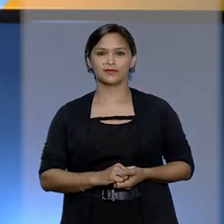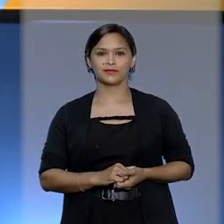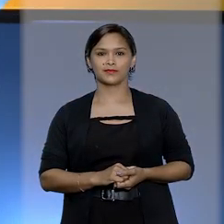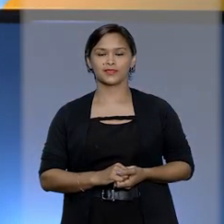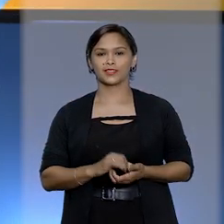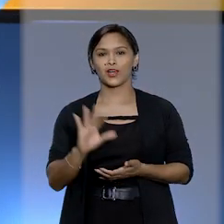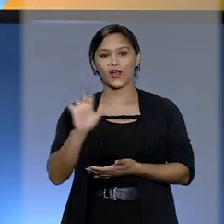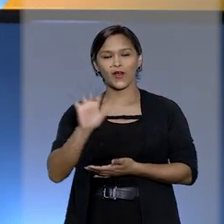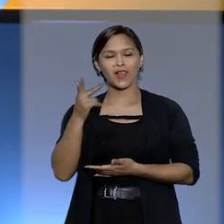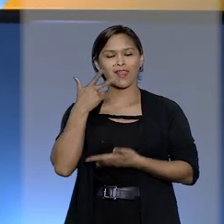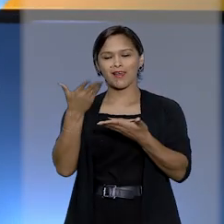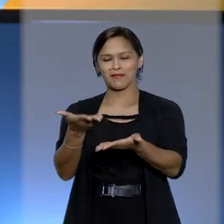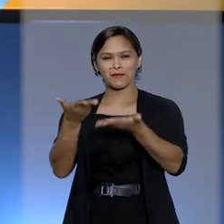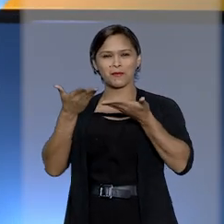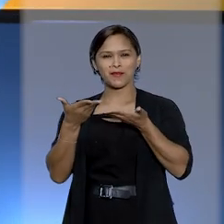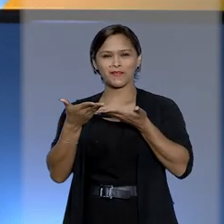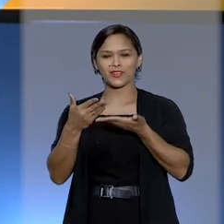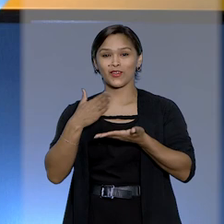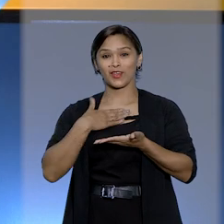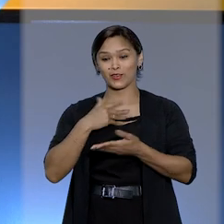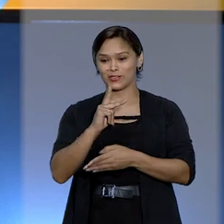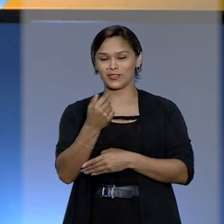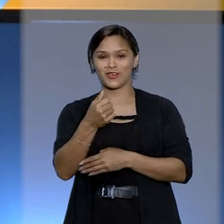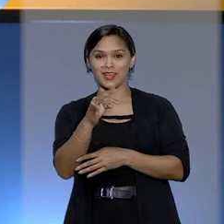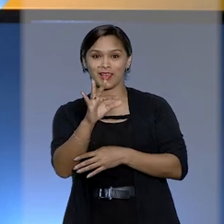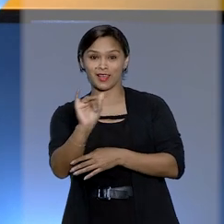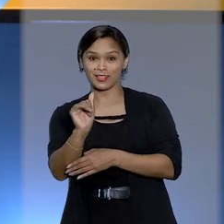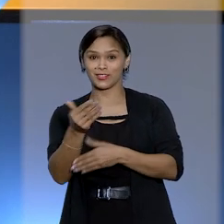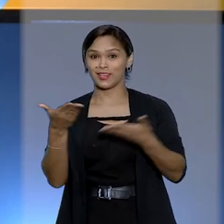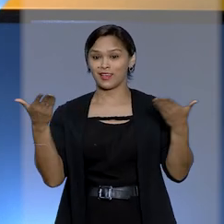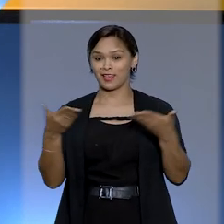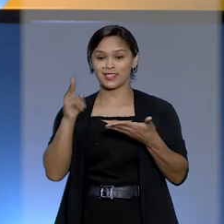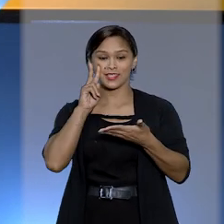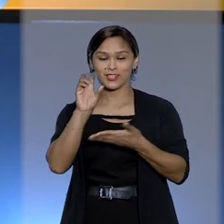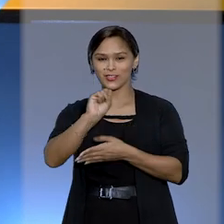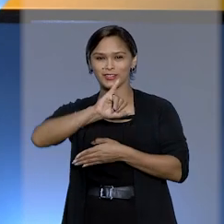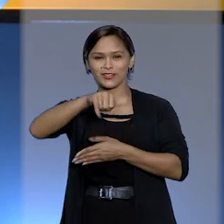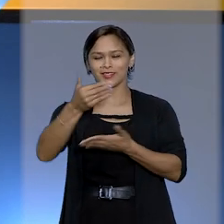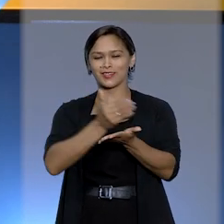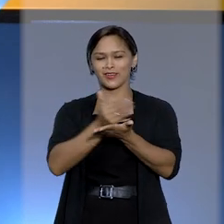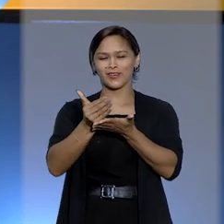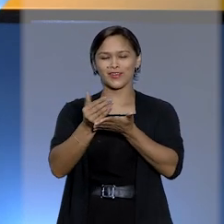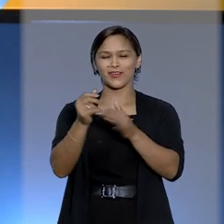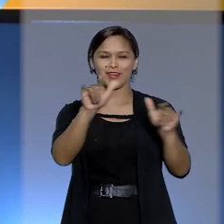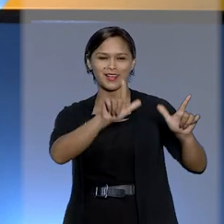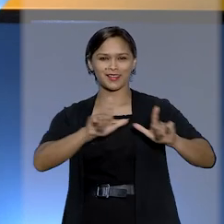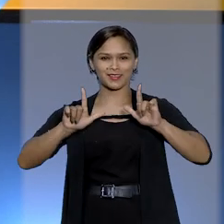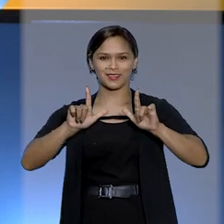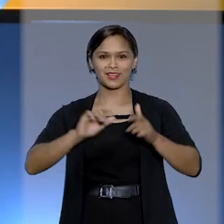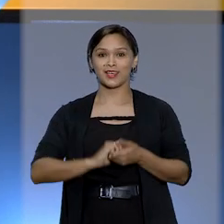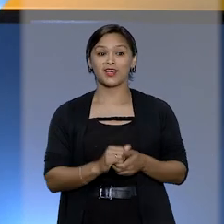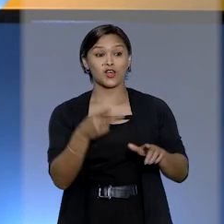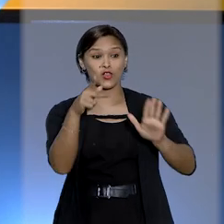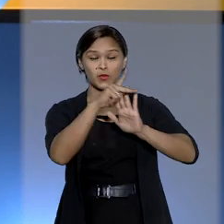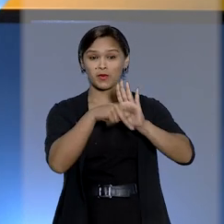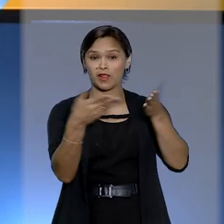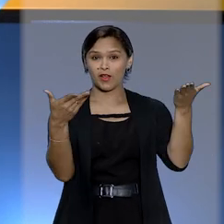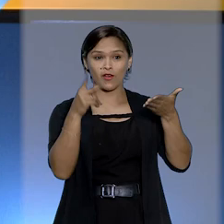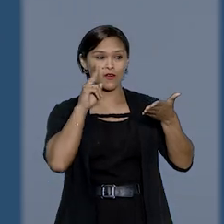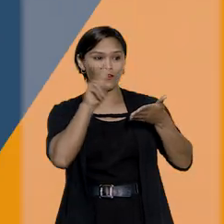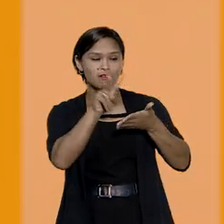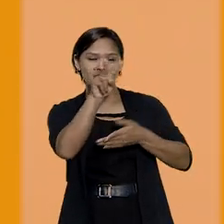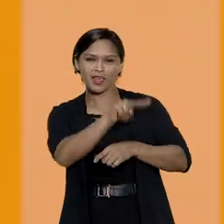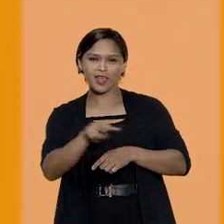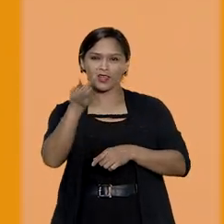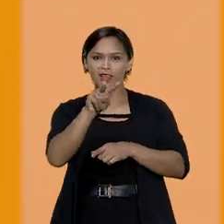Olá, seja muito bem-vindo. Eu sou Kátia Gomes e o STJ Notícias está no ar. No programa de hoje você